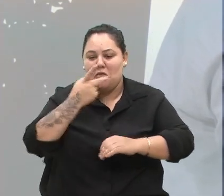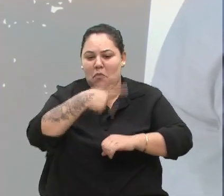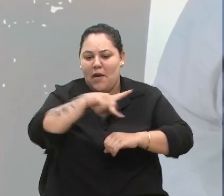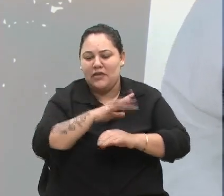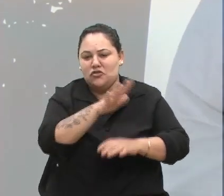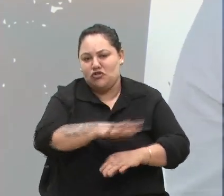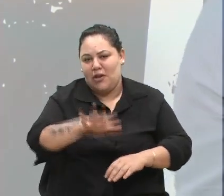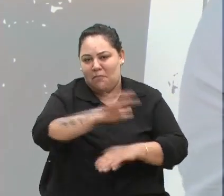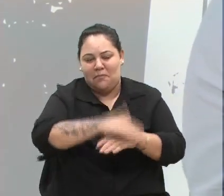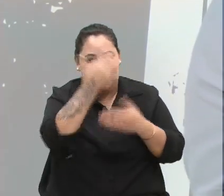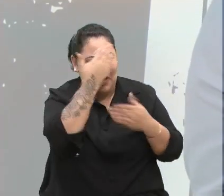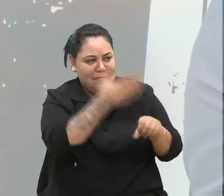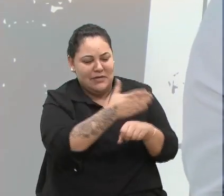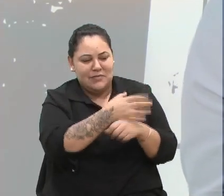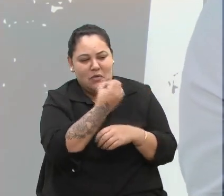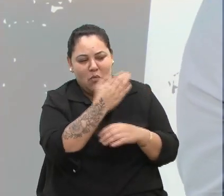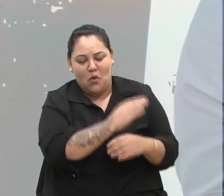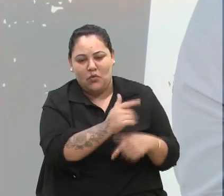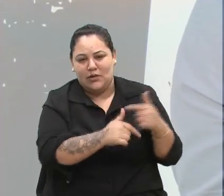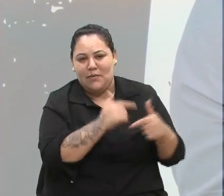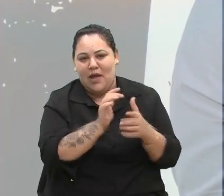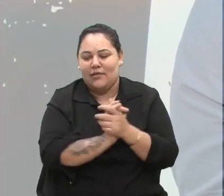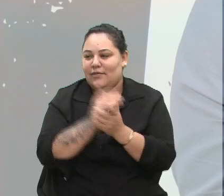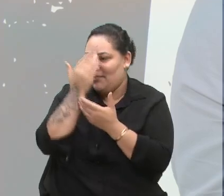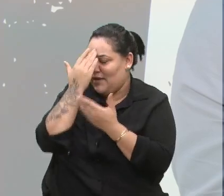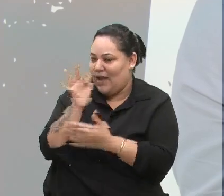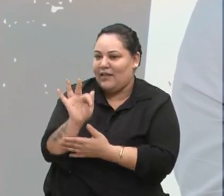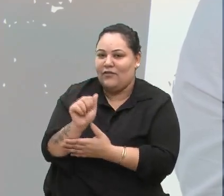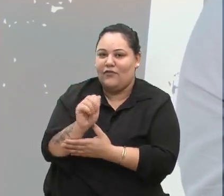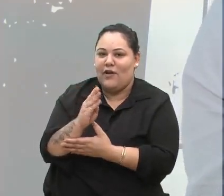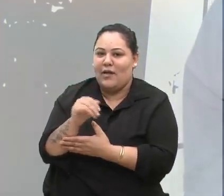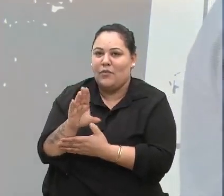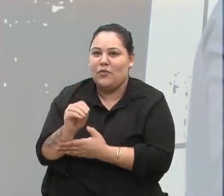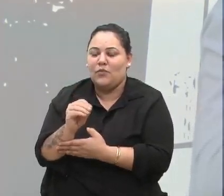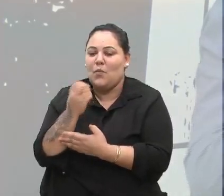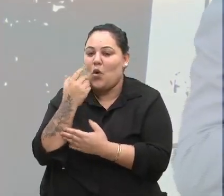participação, um bom trabalho. Obrigado, Fábio, bom trabalho a todos e bom dia a todos. Obrigado. Vereador